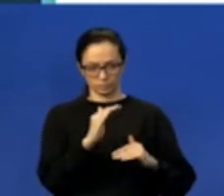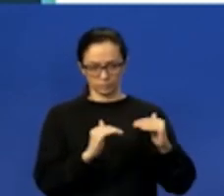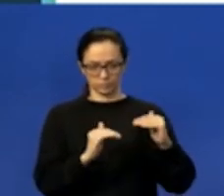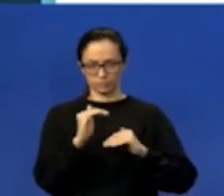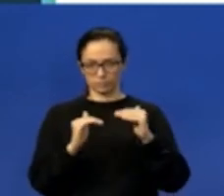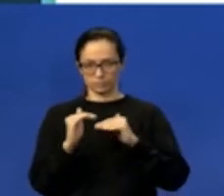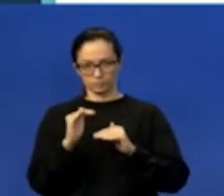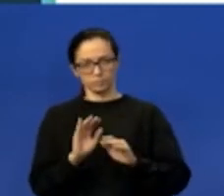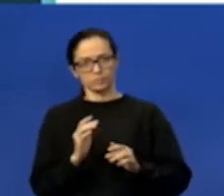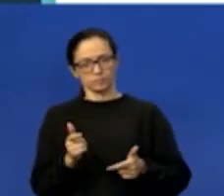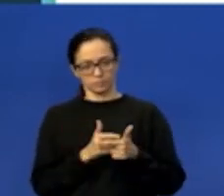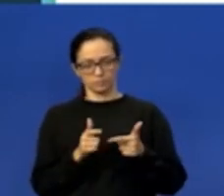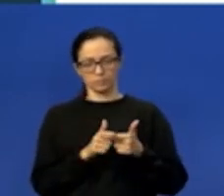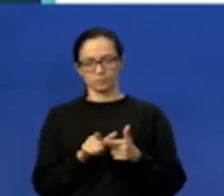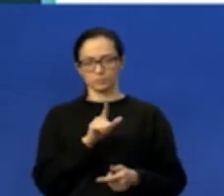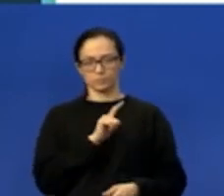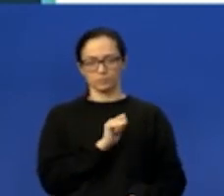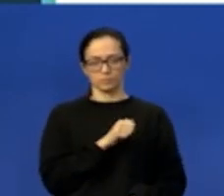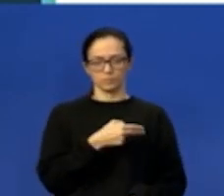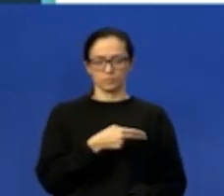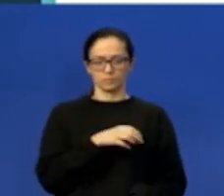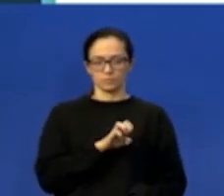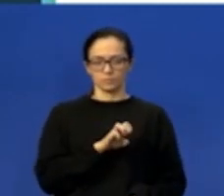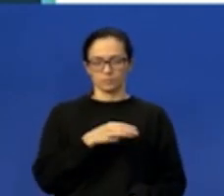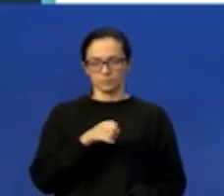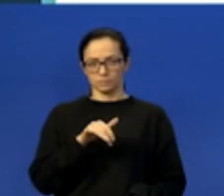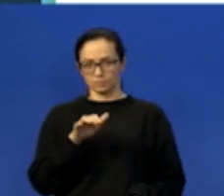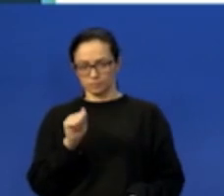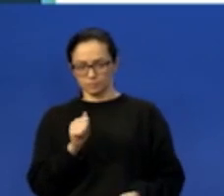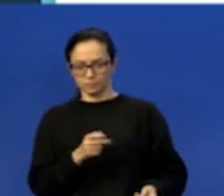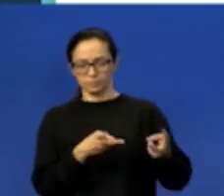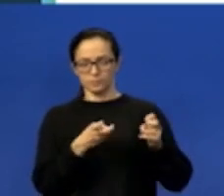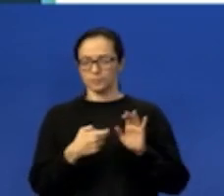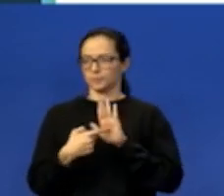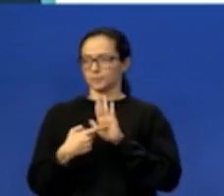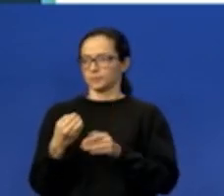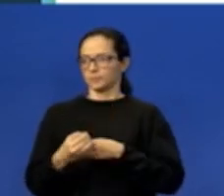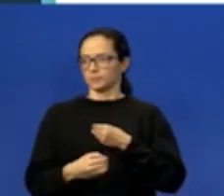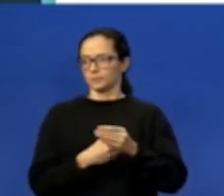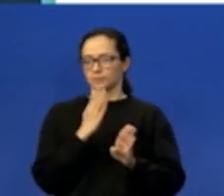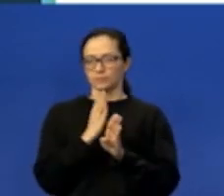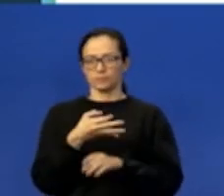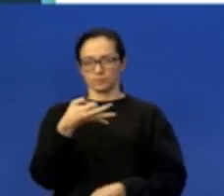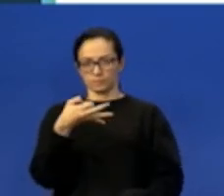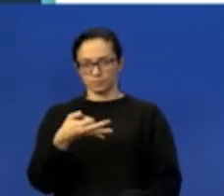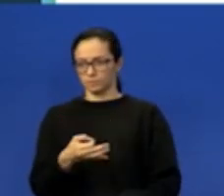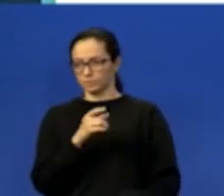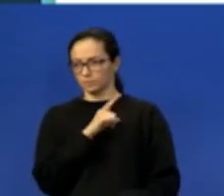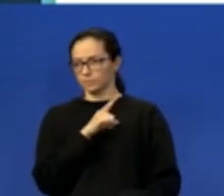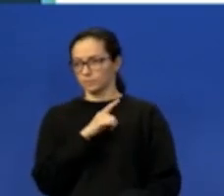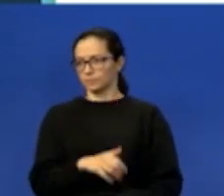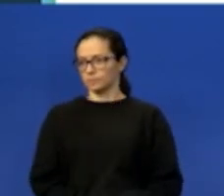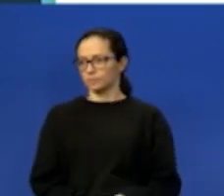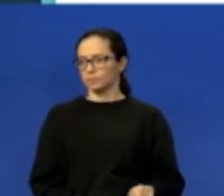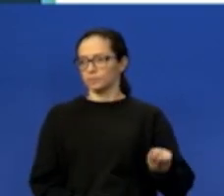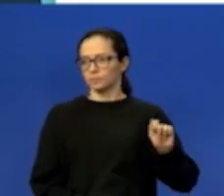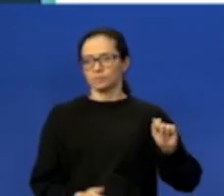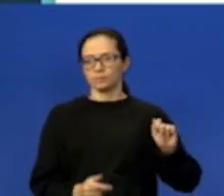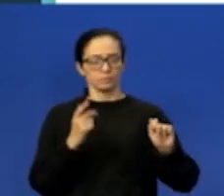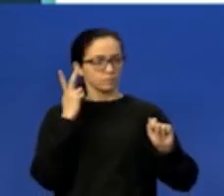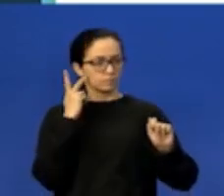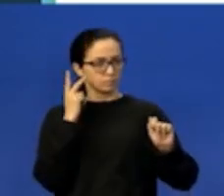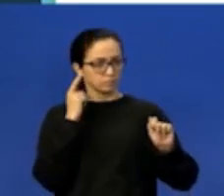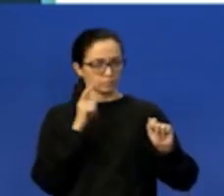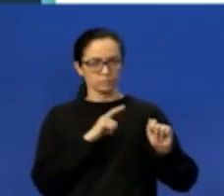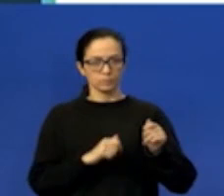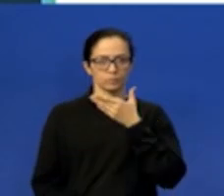de anemia. Sobre os eritrócitos, analise as alternativas abaixo e identifique a correta. Limites normais. Então, por exemplo, nos homens,